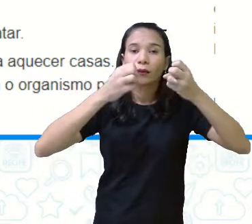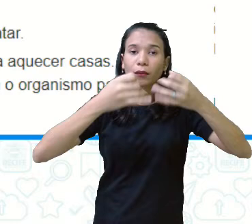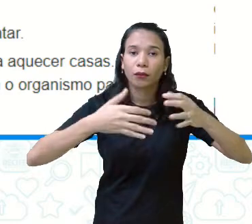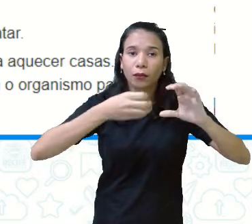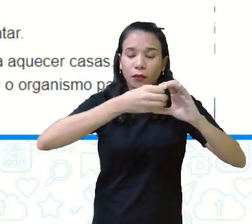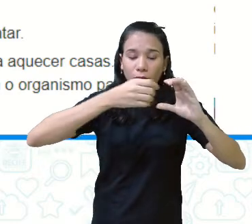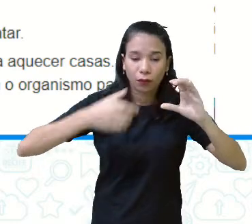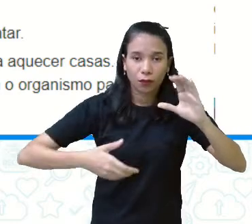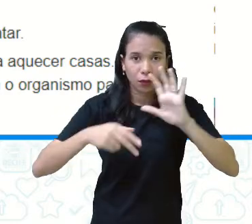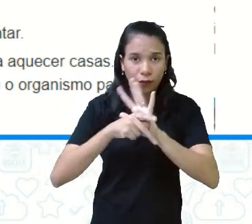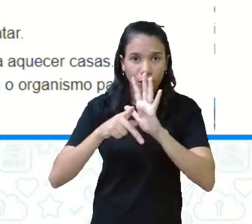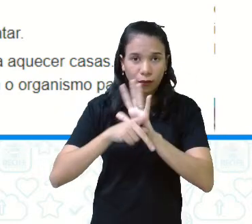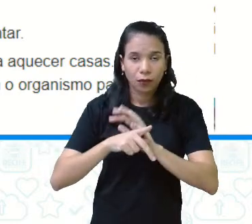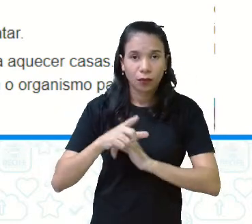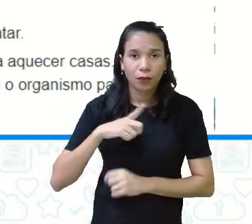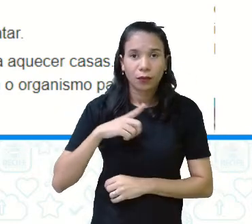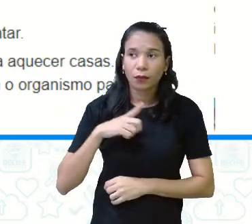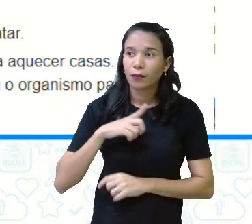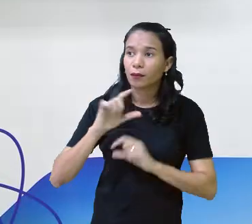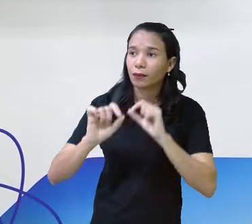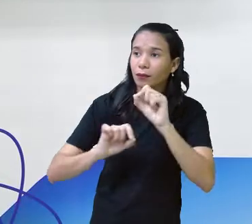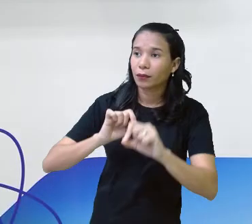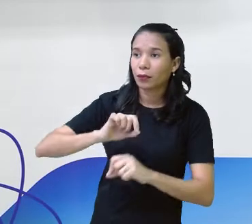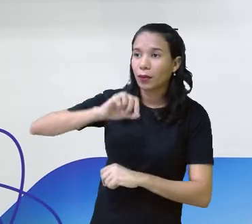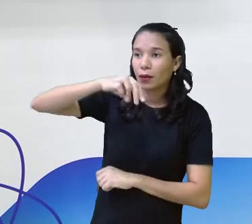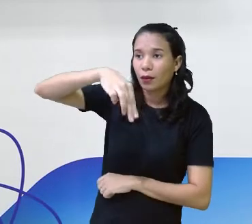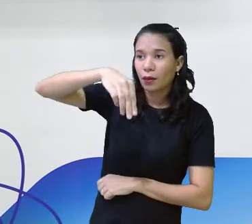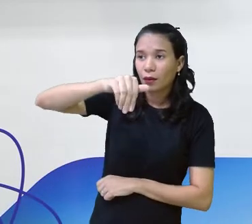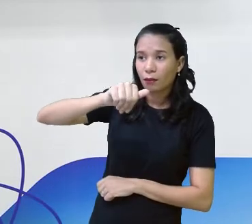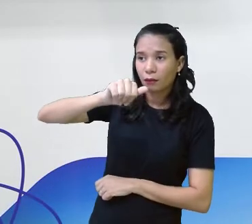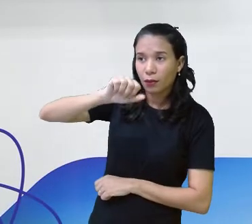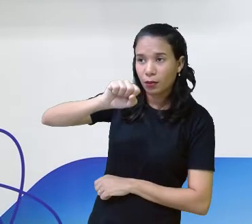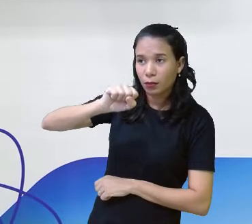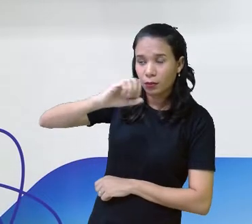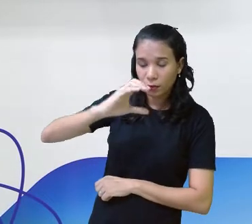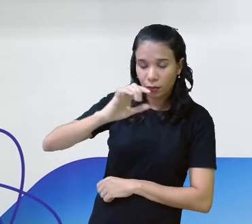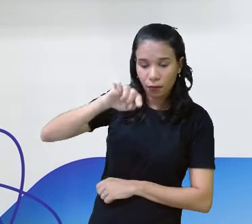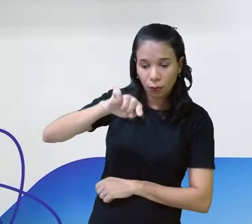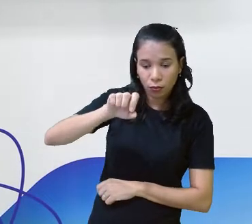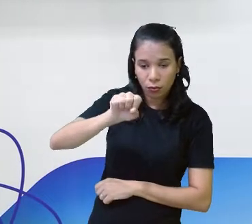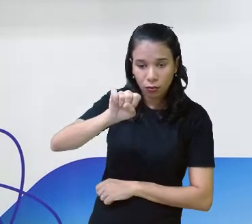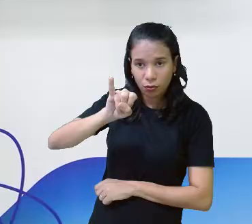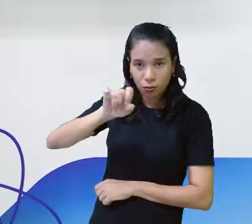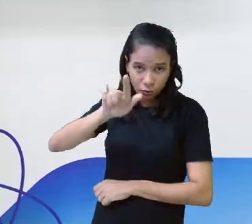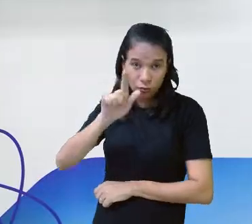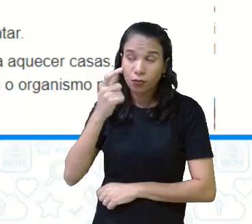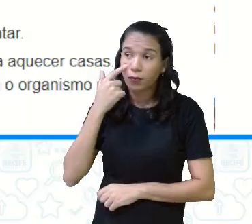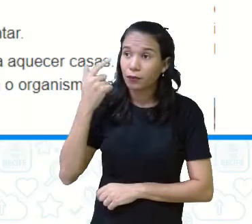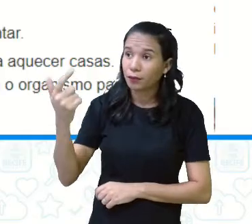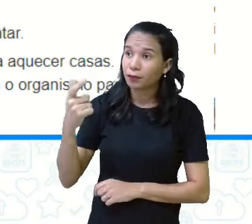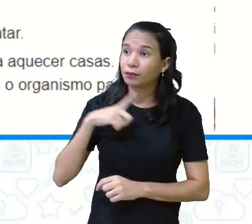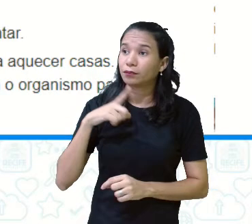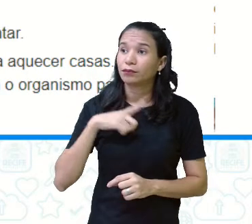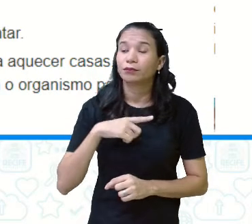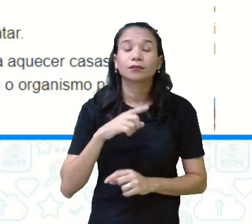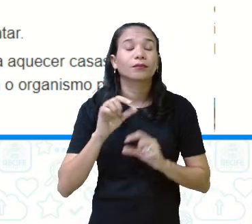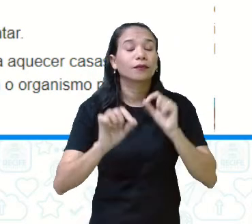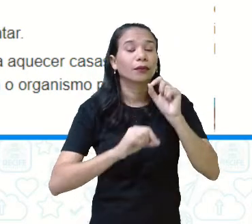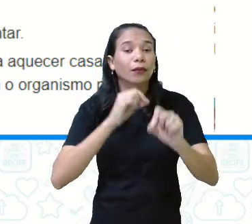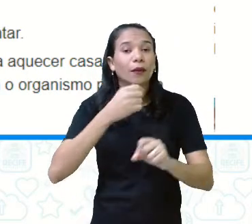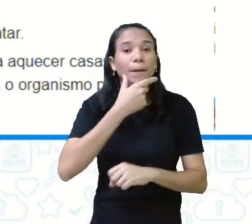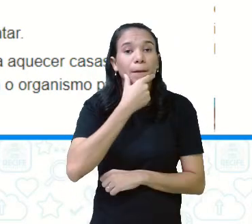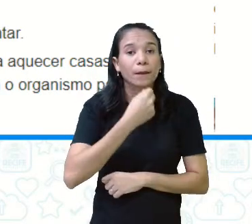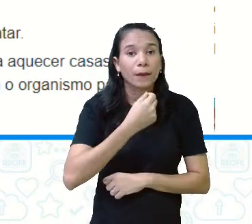derivação, aí tem mais que ponto sing. Professora, isso é japonês? Não. São abreviações, ó. Derivação